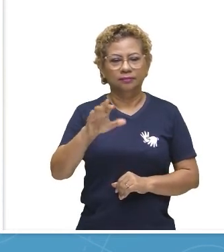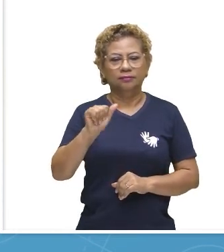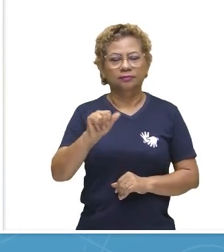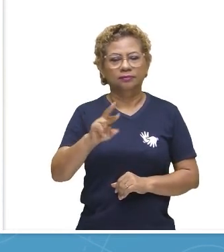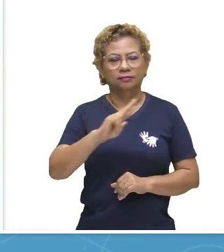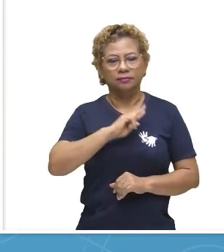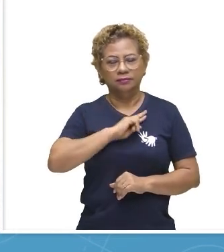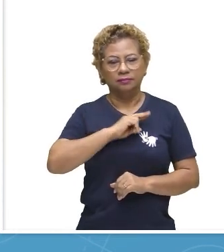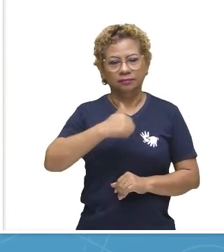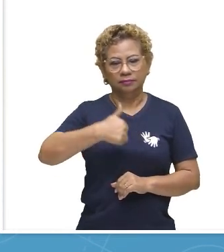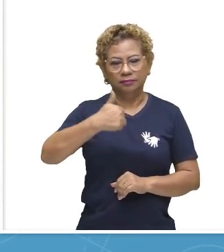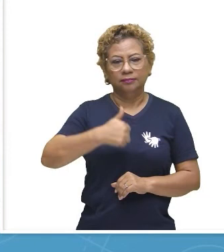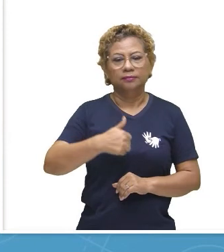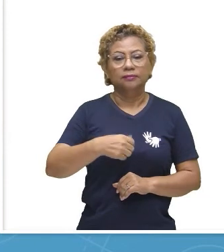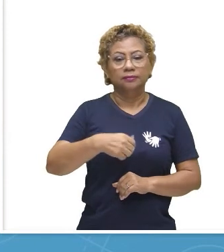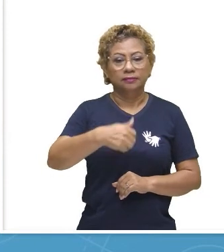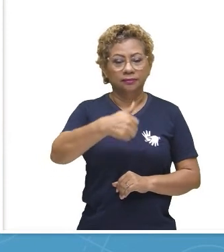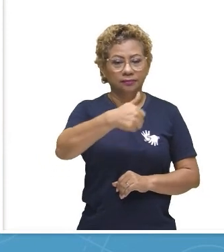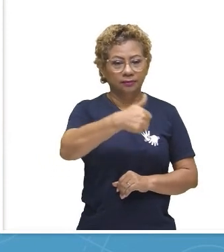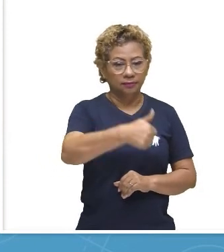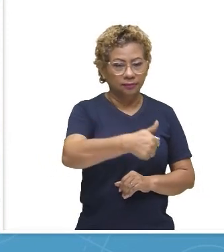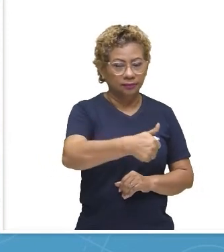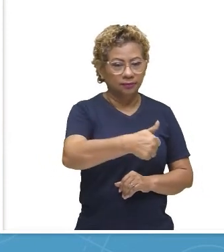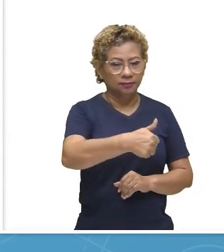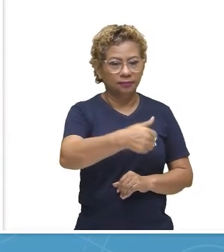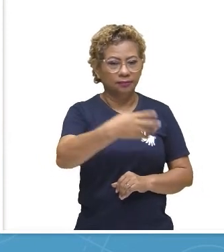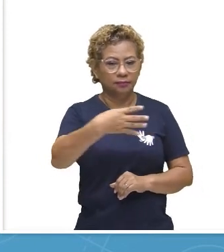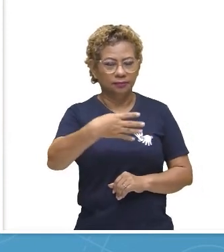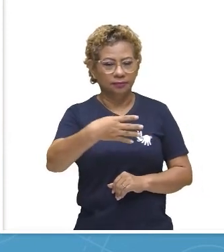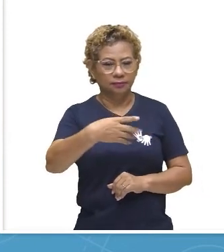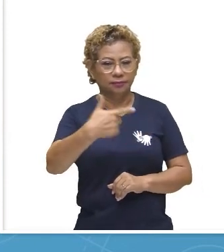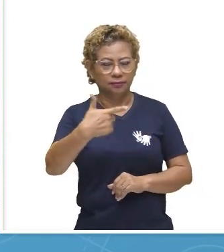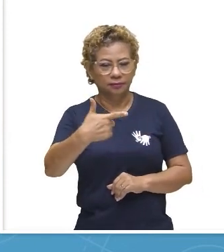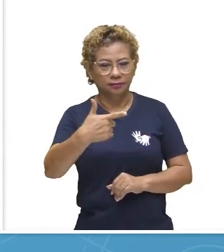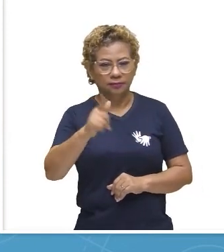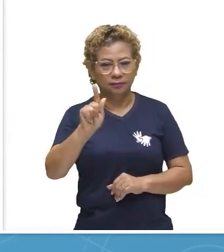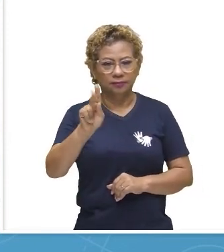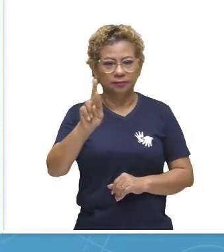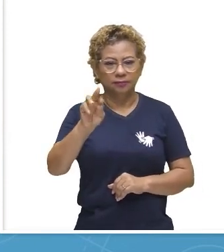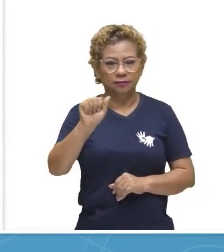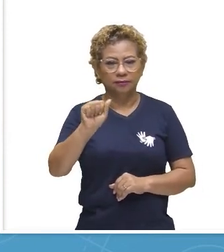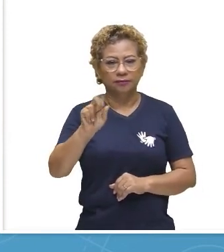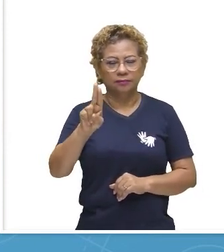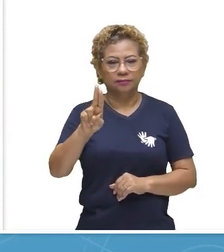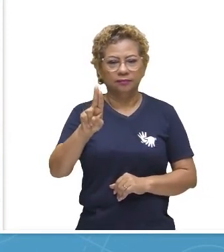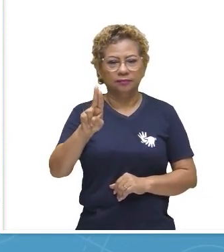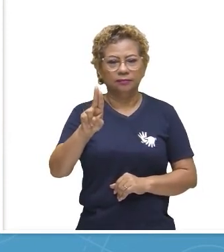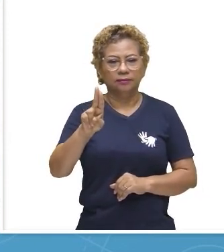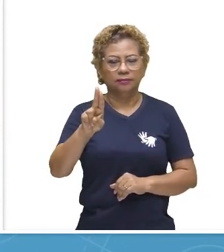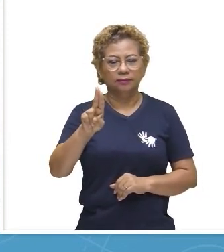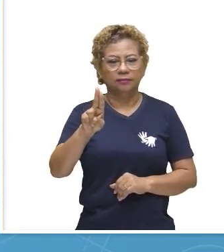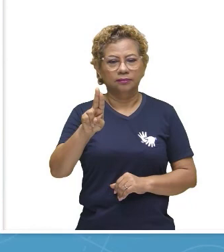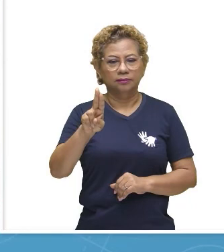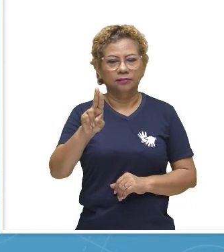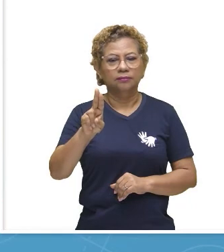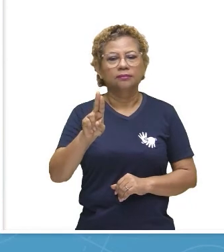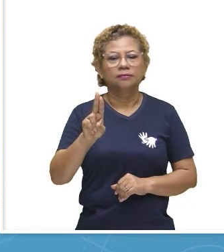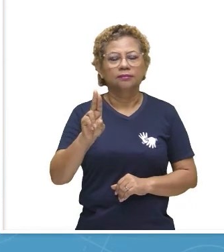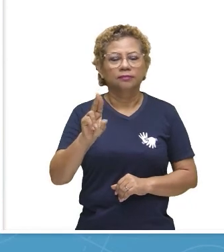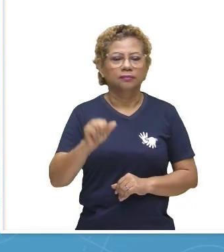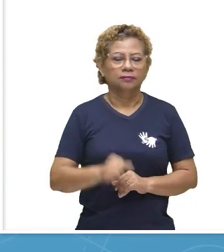letra... Questão 1, 142 graus, né? Não tem letra, né, Maurício? Só 142 graus.